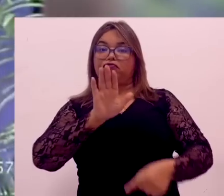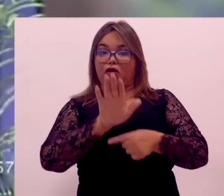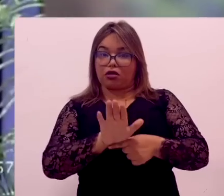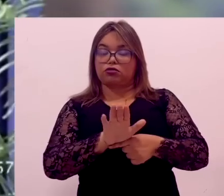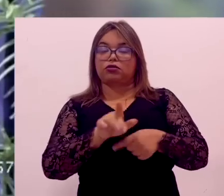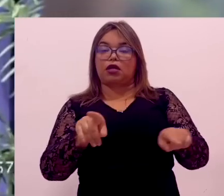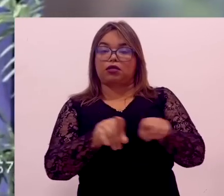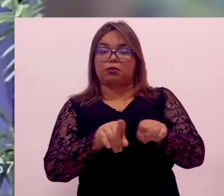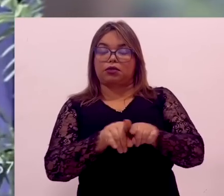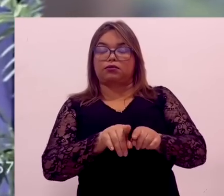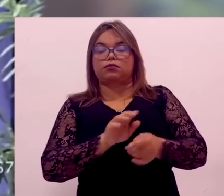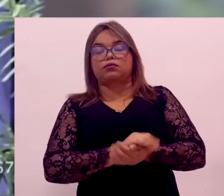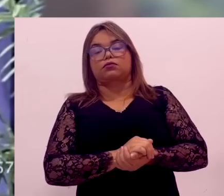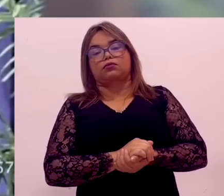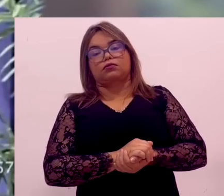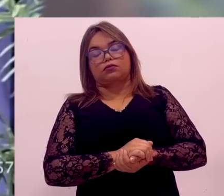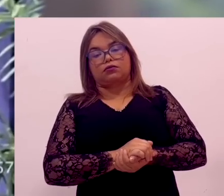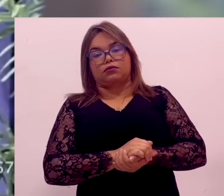mecanismo.